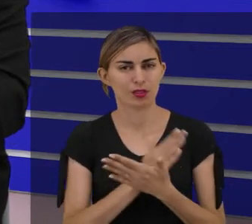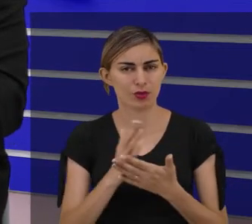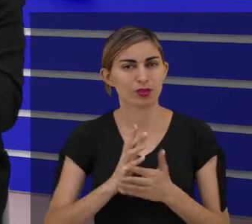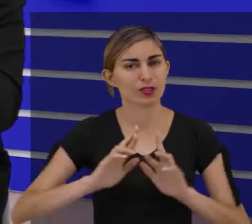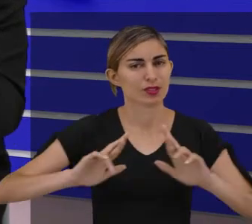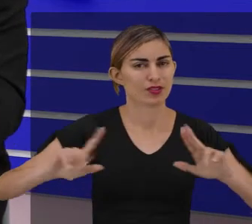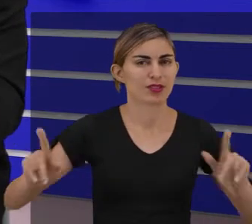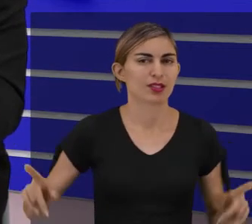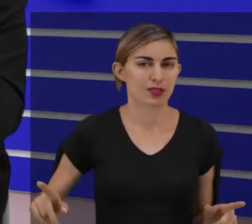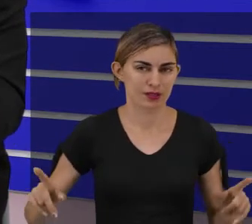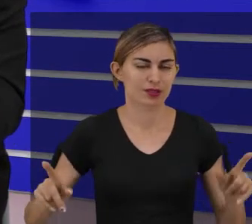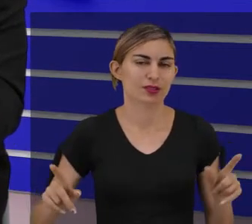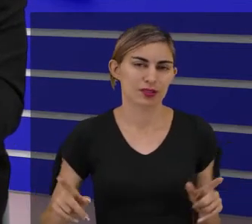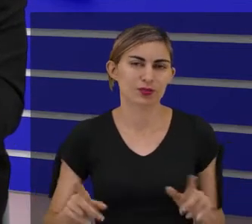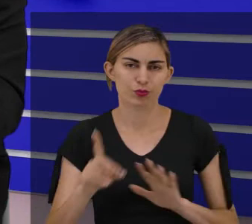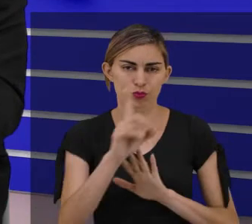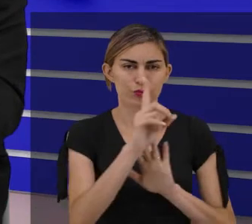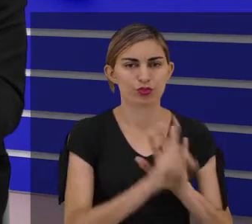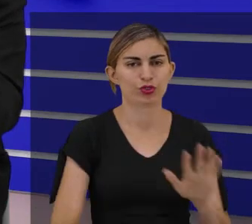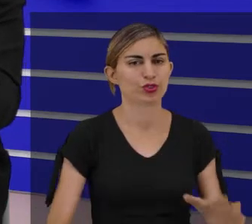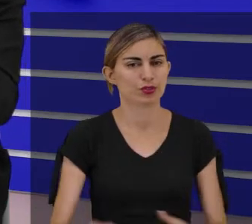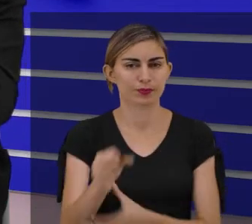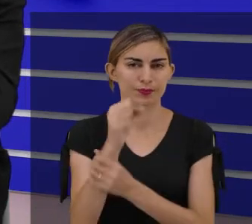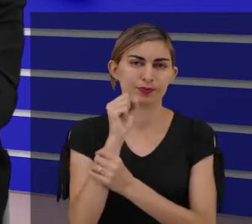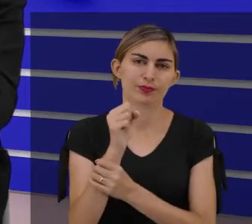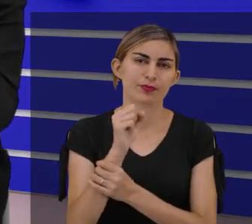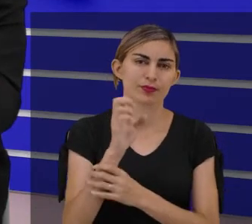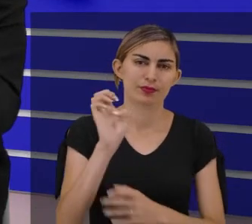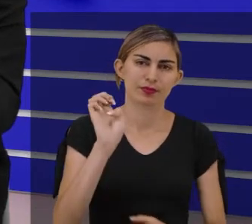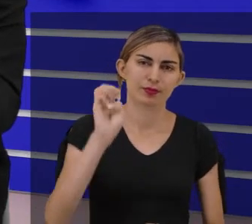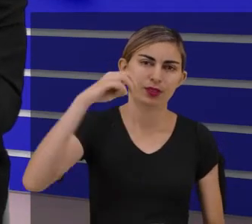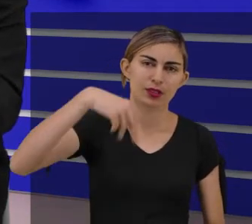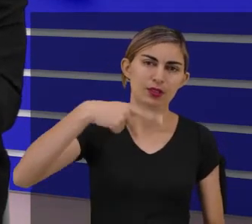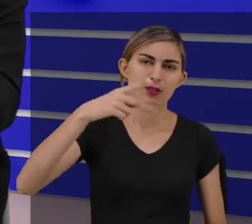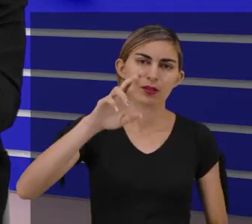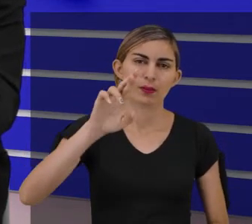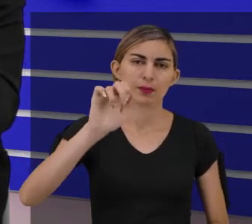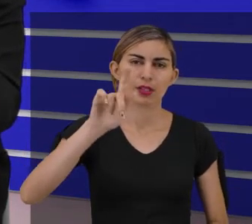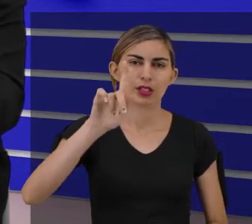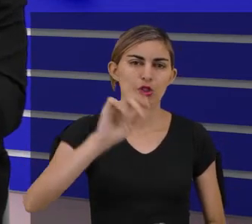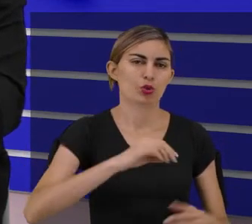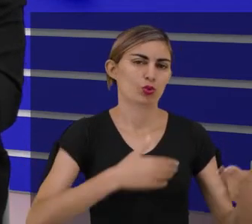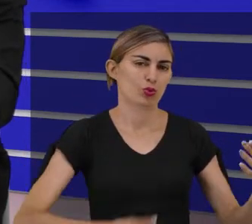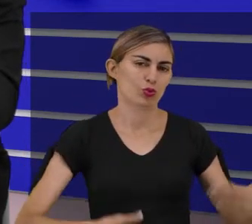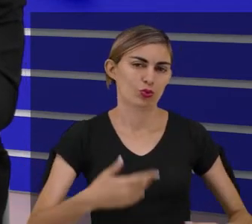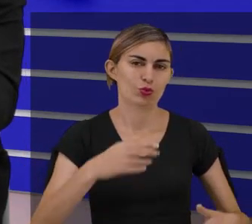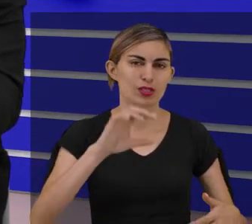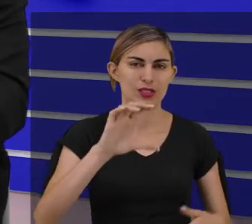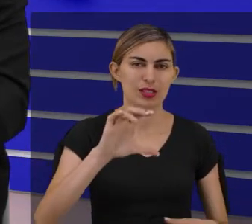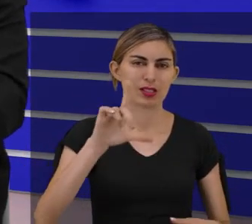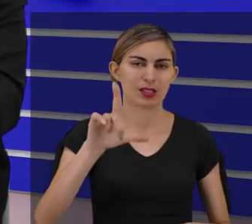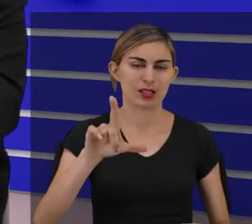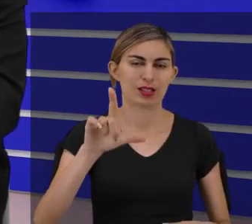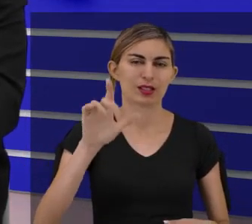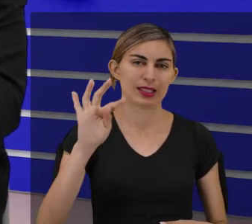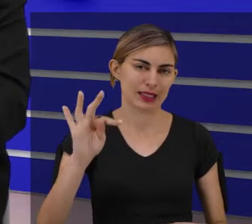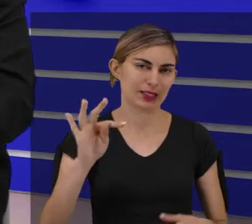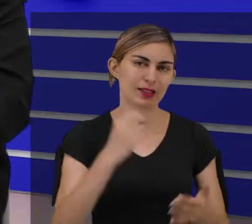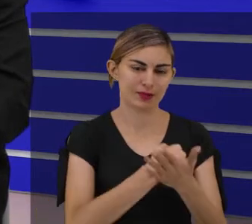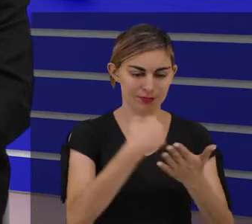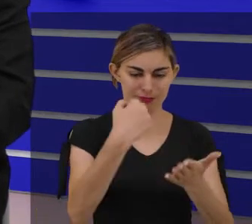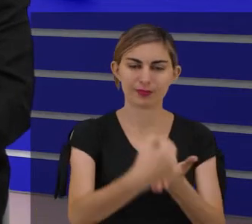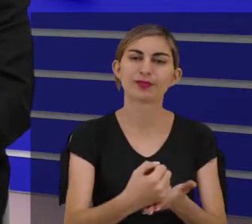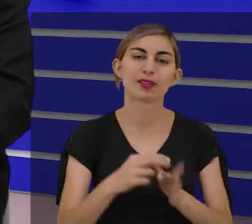sua distinção em relação aos direitos e garantias do emprego, comumente falado do seletista, né? Da carteira de